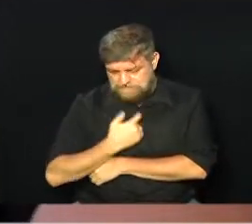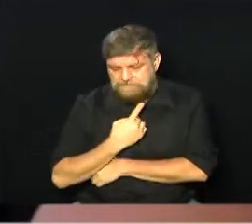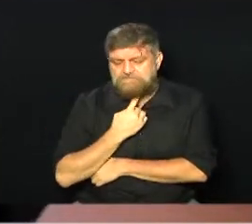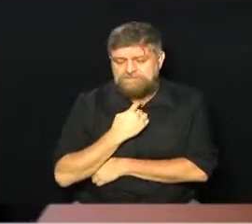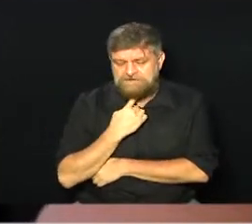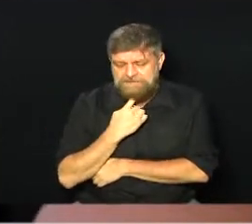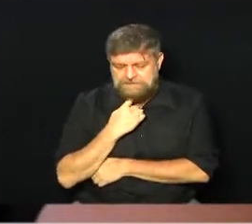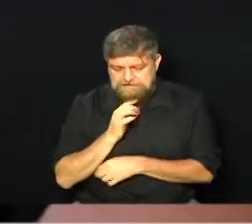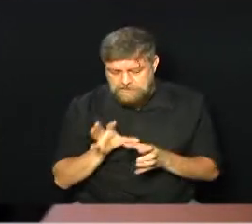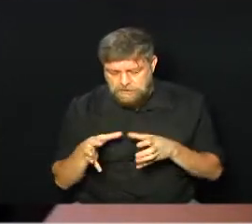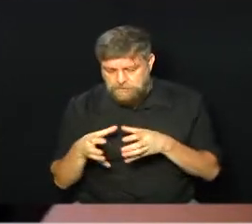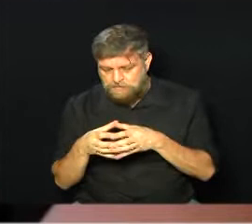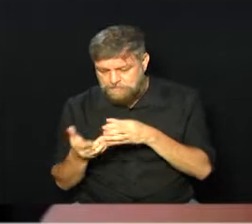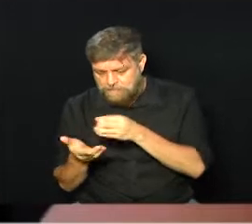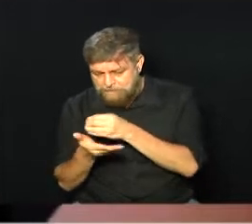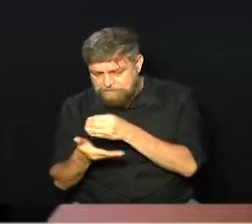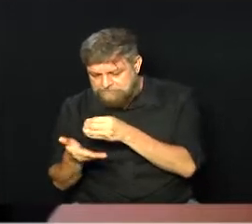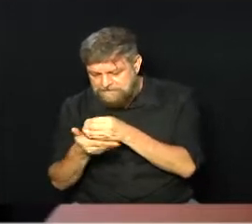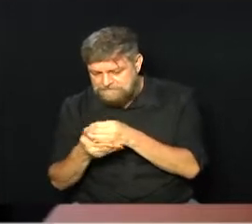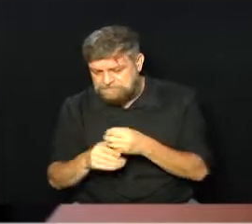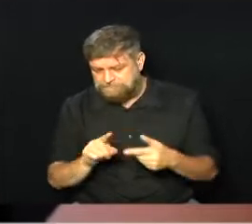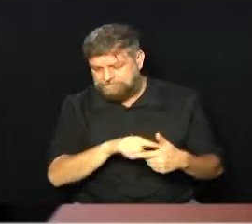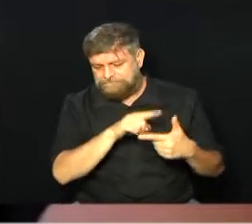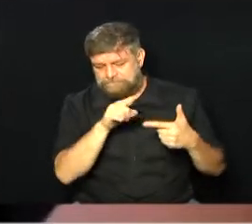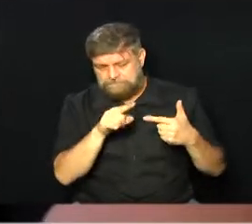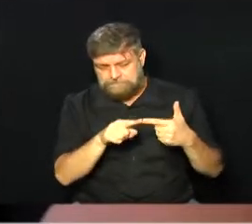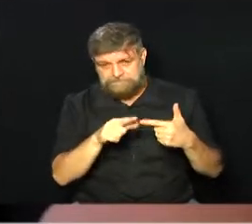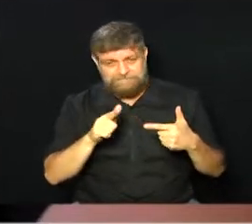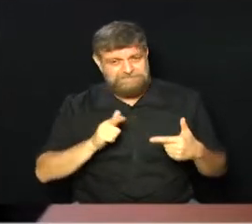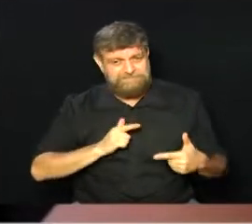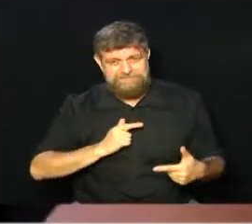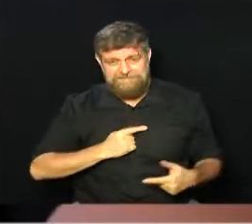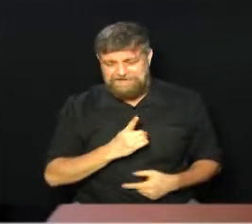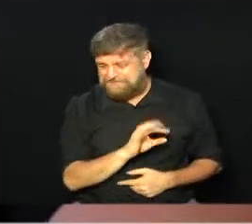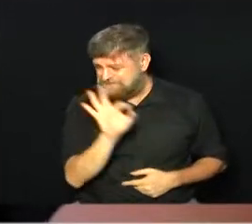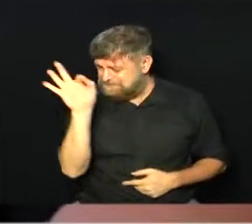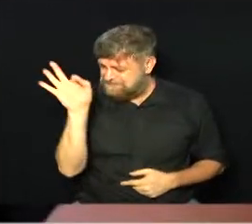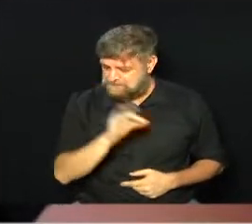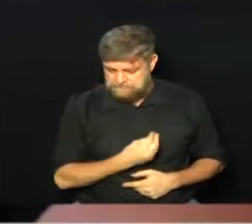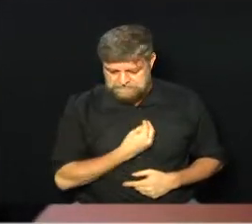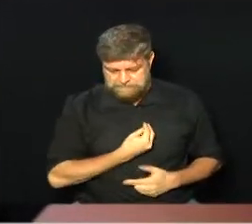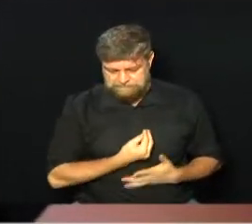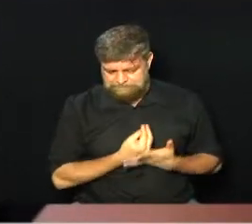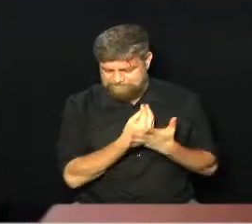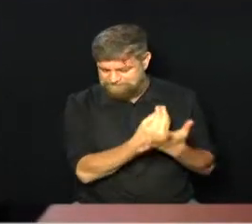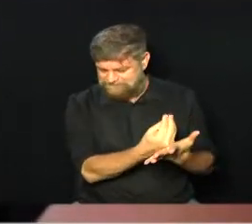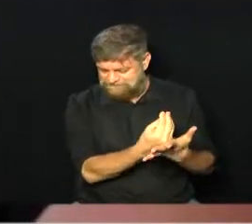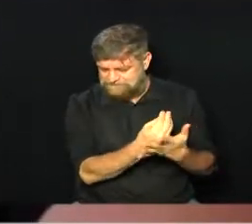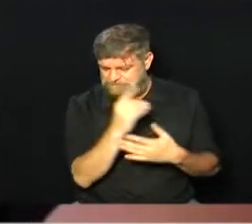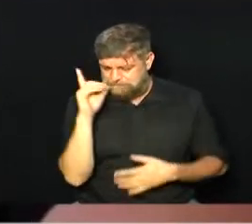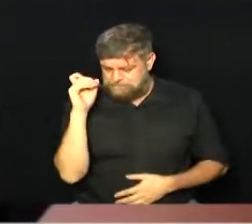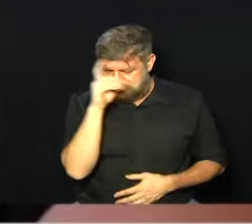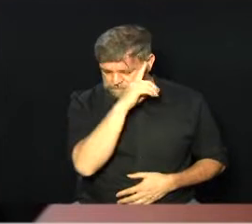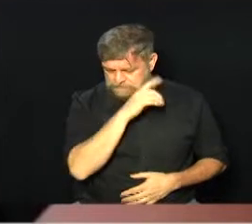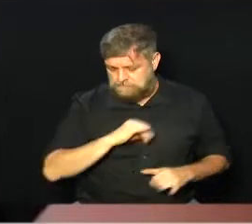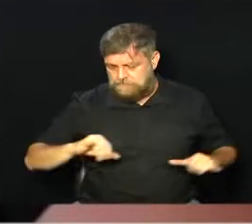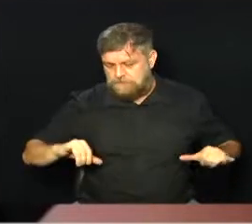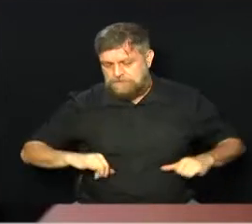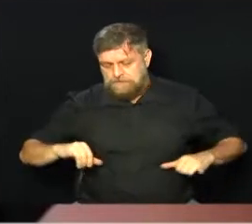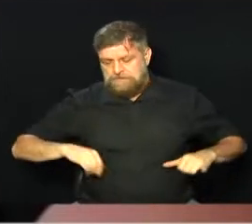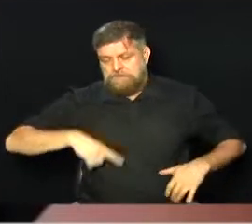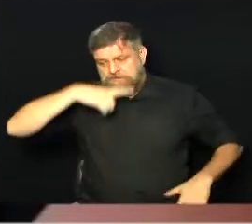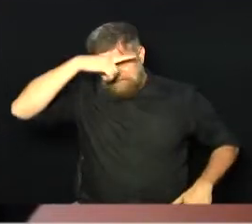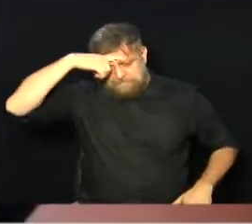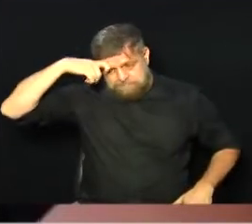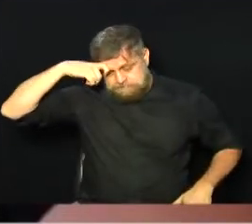de base. E a segunda é dedicação total, mas pode colocar aí que é muito difícil, muitos já desistem logo